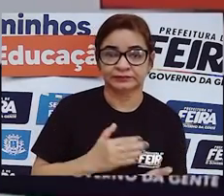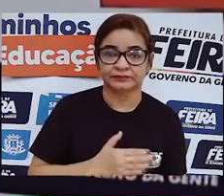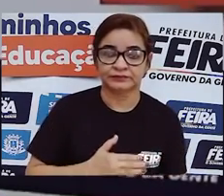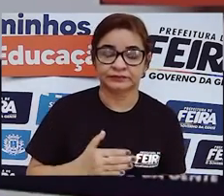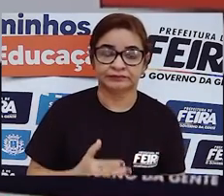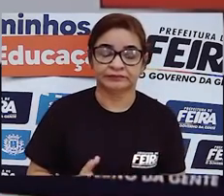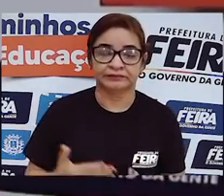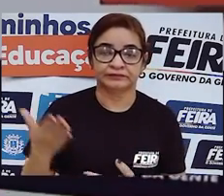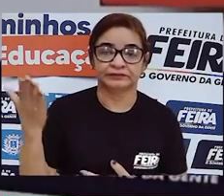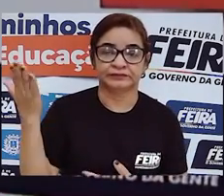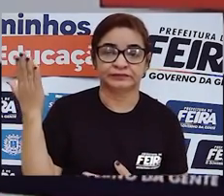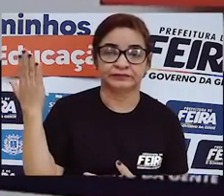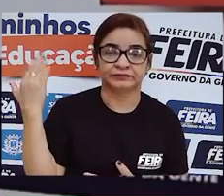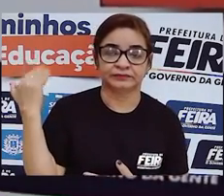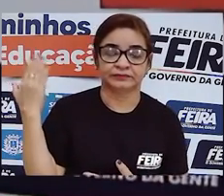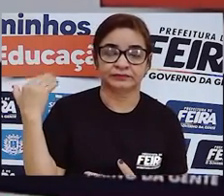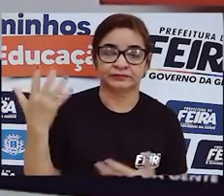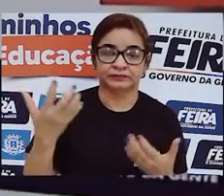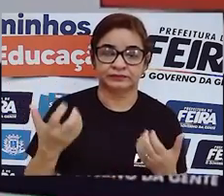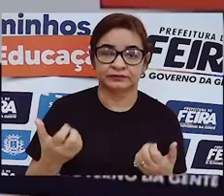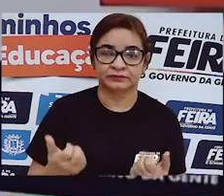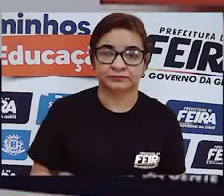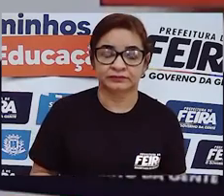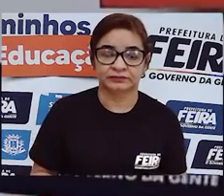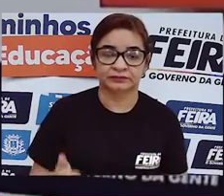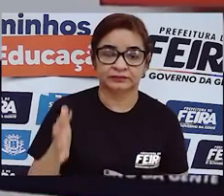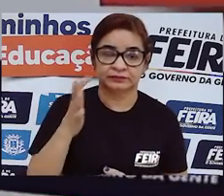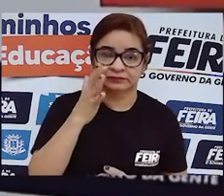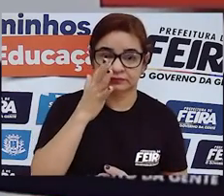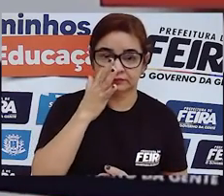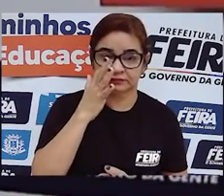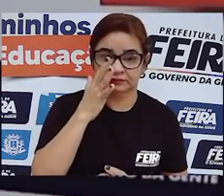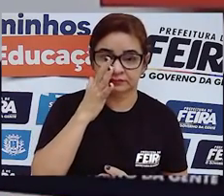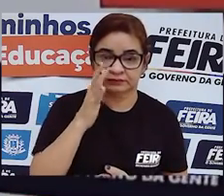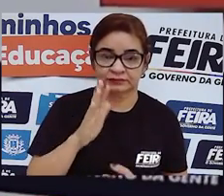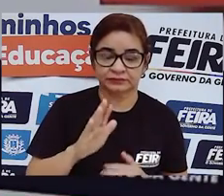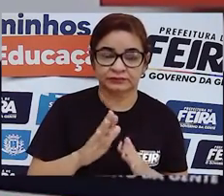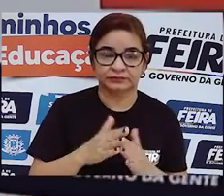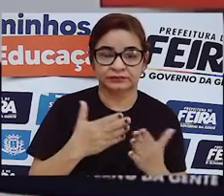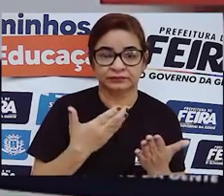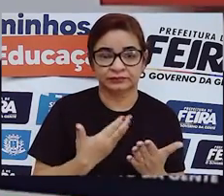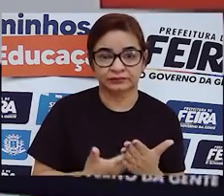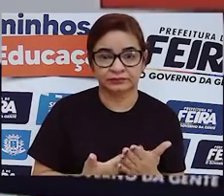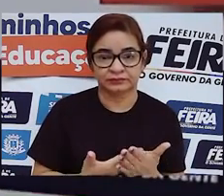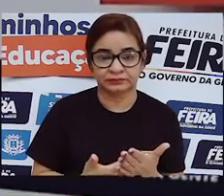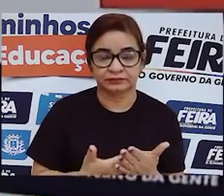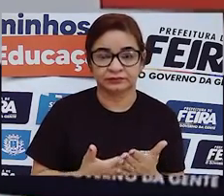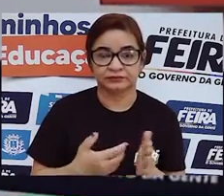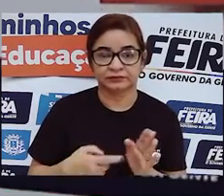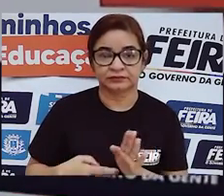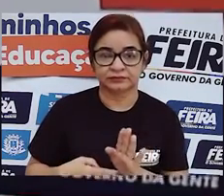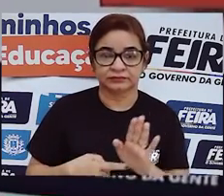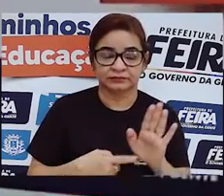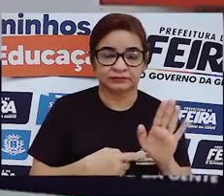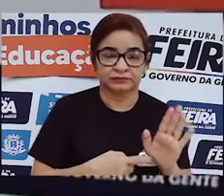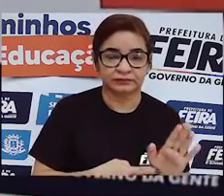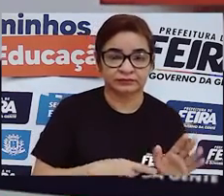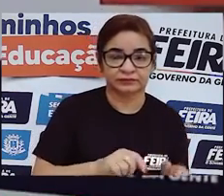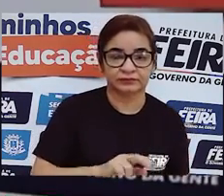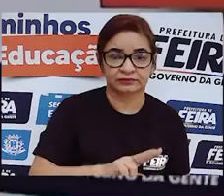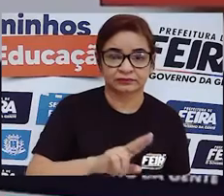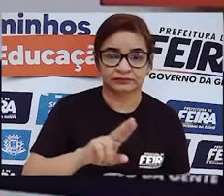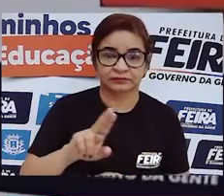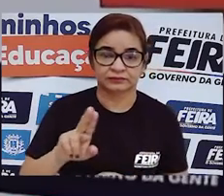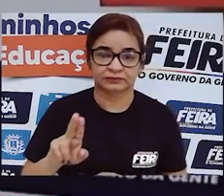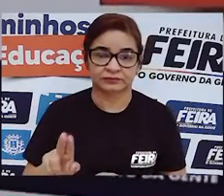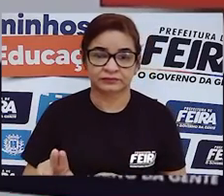continuidade ao que começamos na aula anterior, nós vamos observar e estudar a língua nos seus